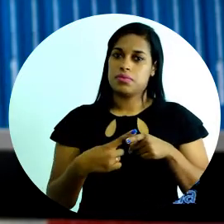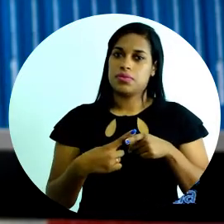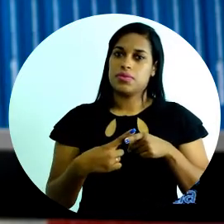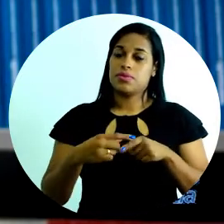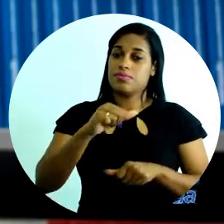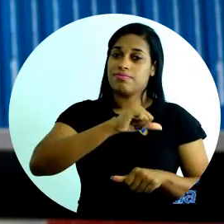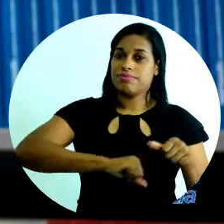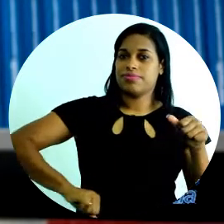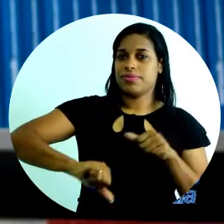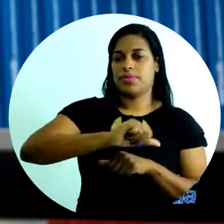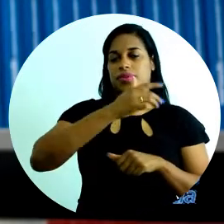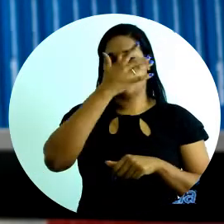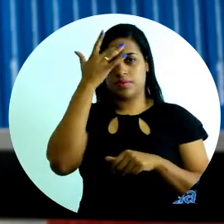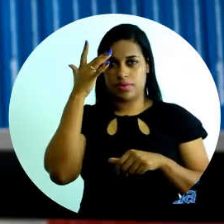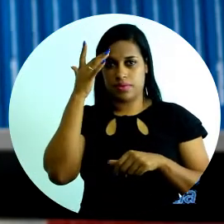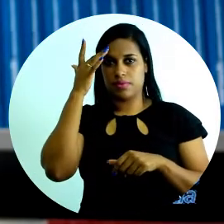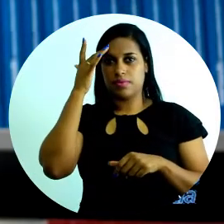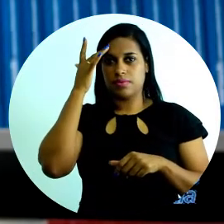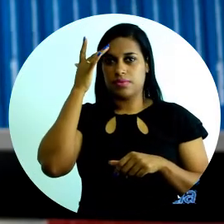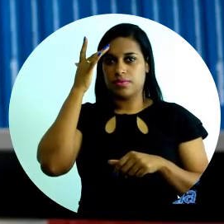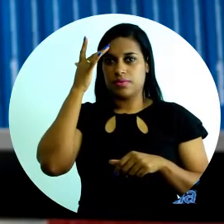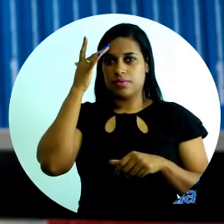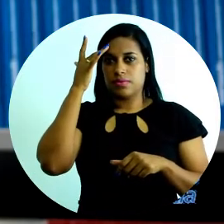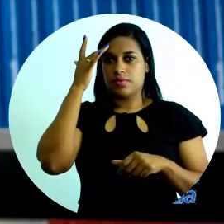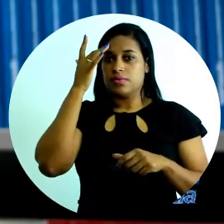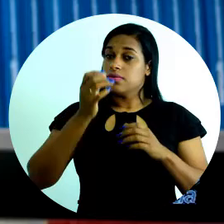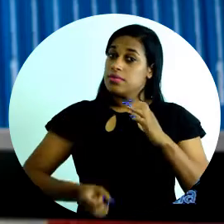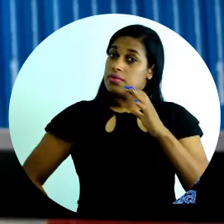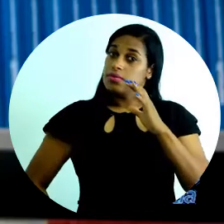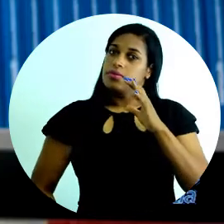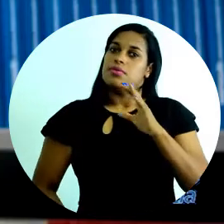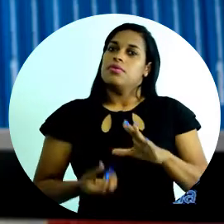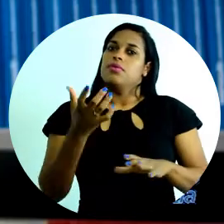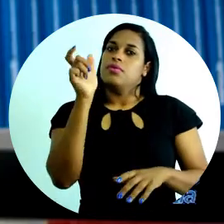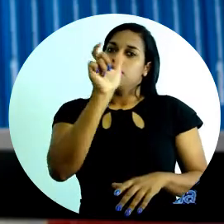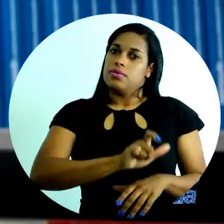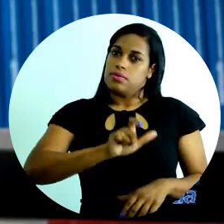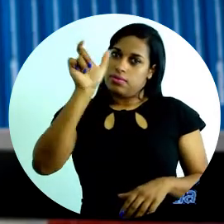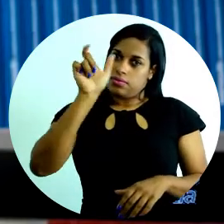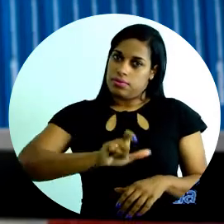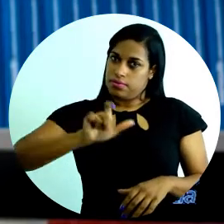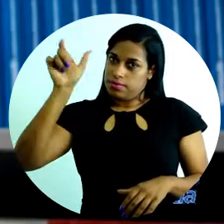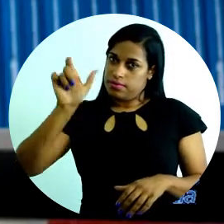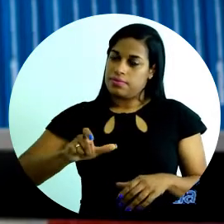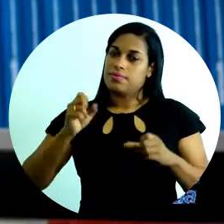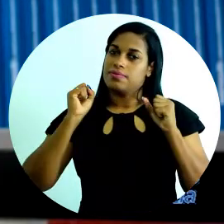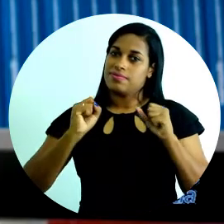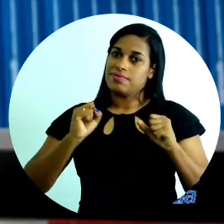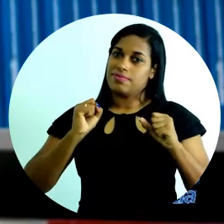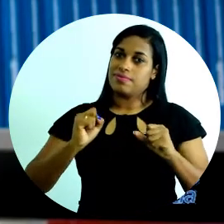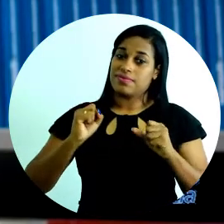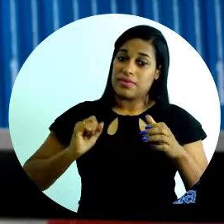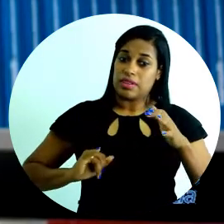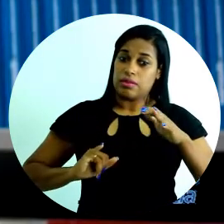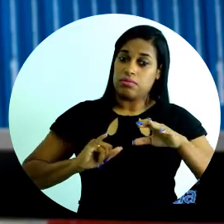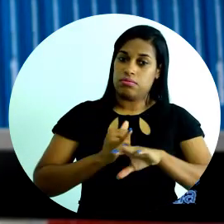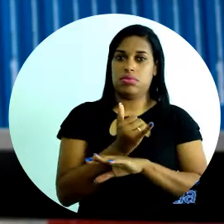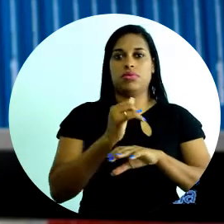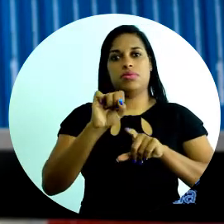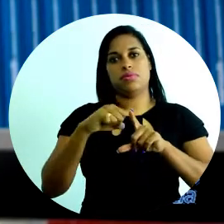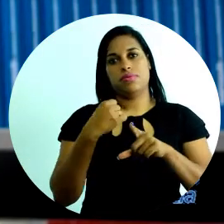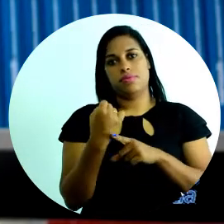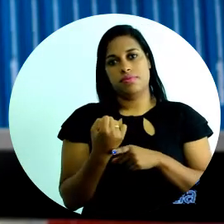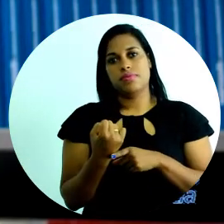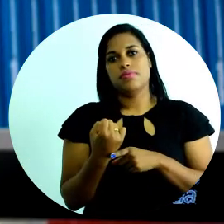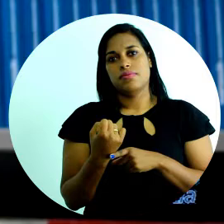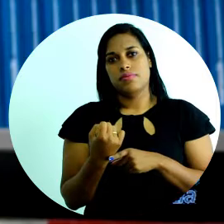nós estamos transformando pessoas, estamos criando cidadãos para poder interferir na nossa